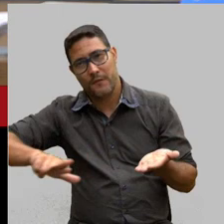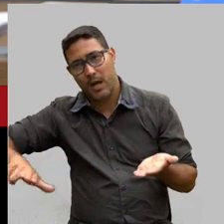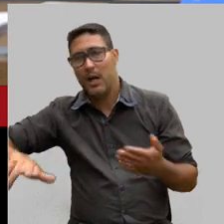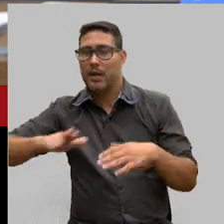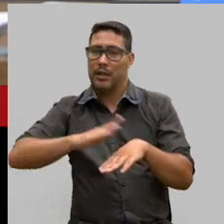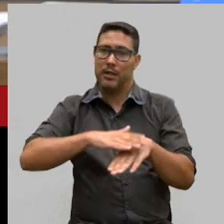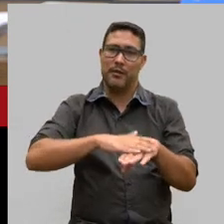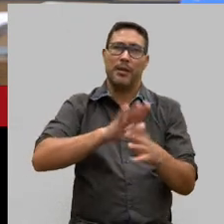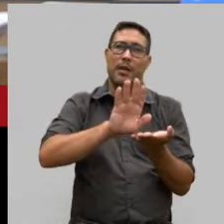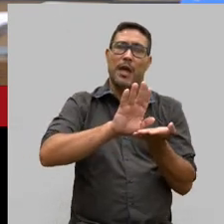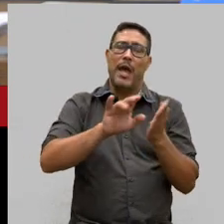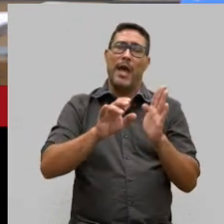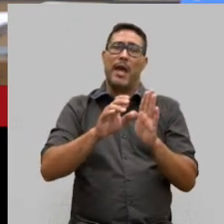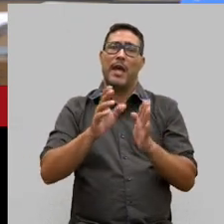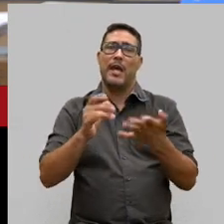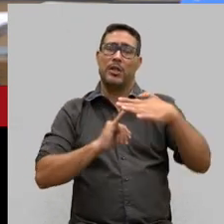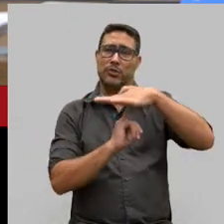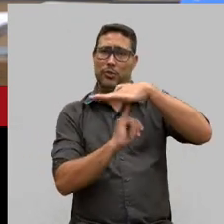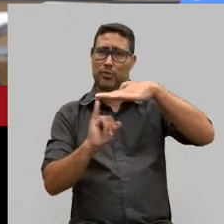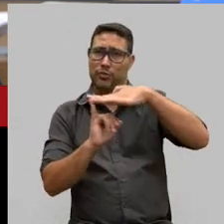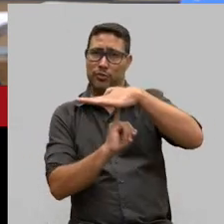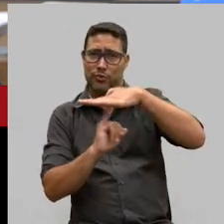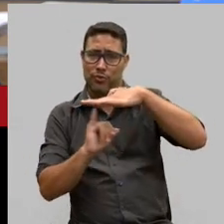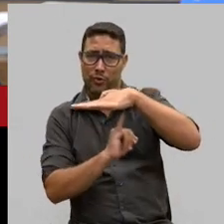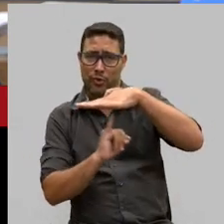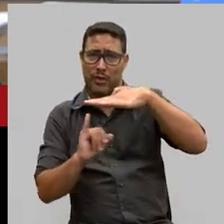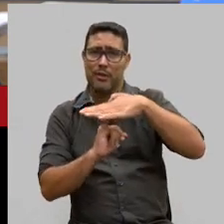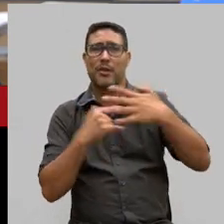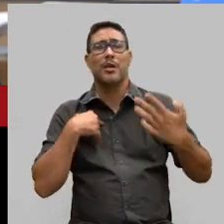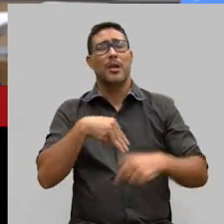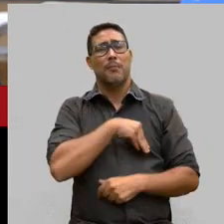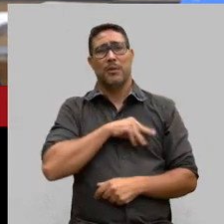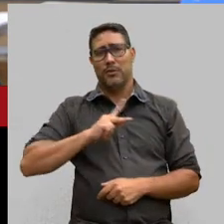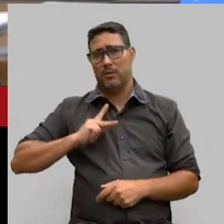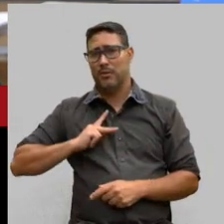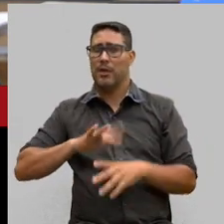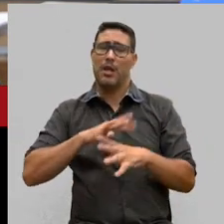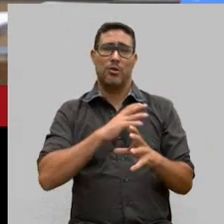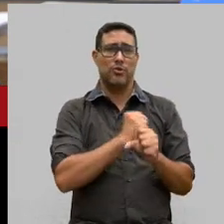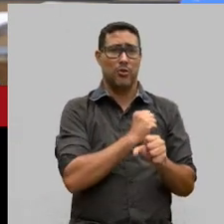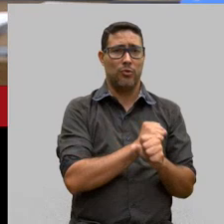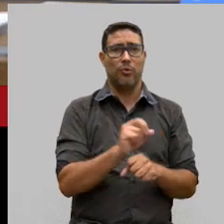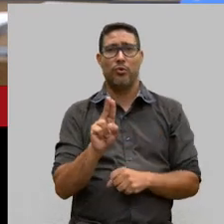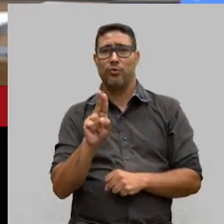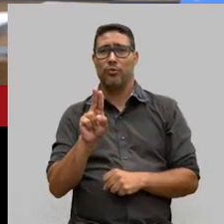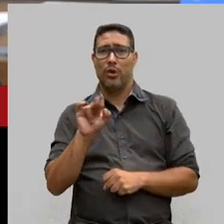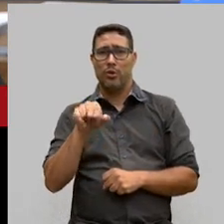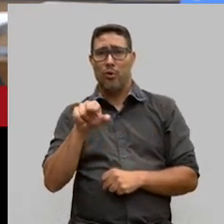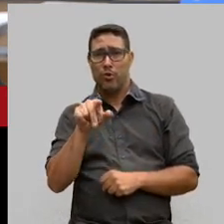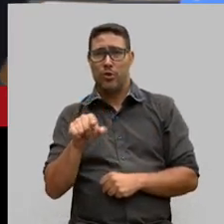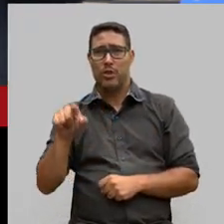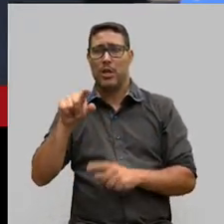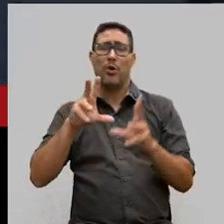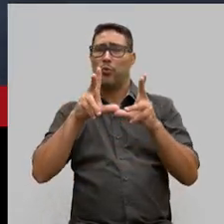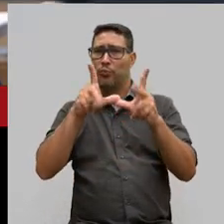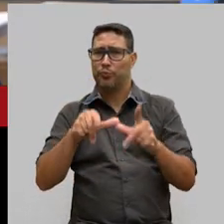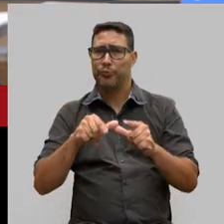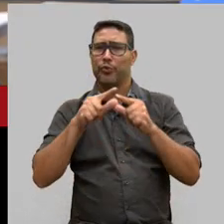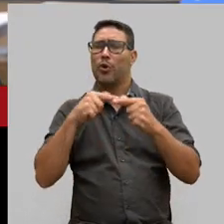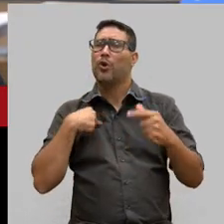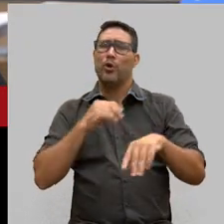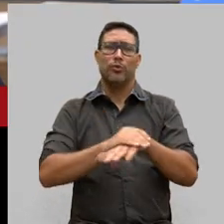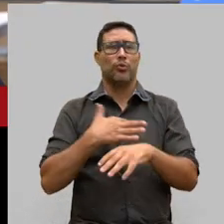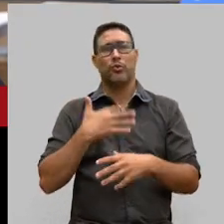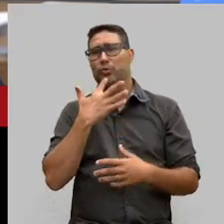deficiência Ministério Público Federal Ministério Público do Trabalho Ministério Público de contas defensoria da União todos os tribunais enfim advocacia